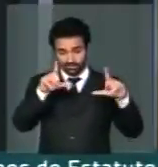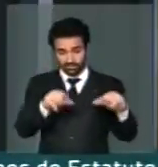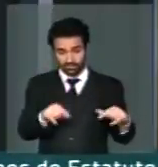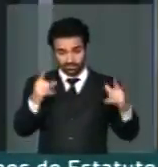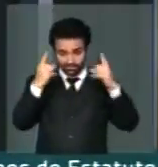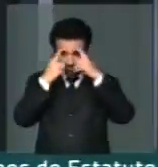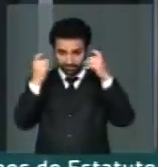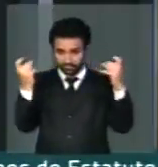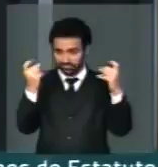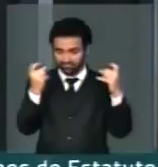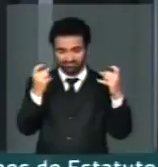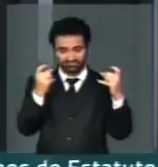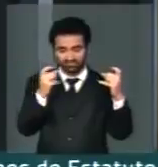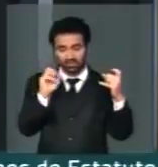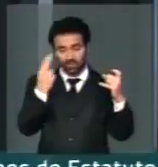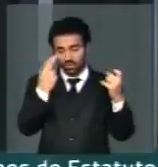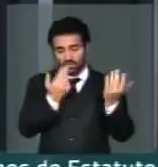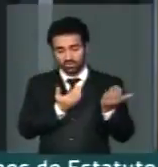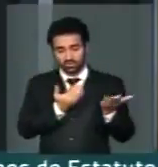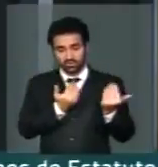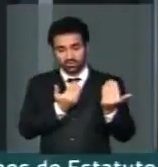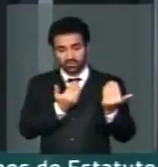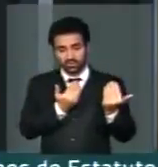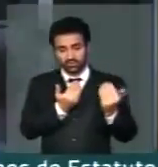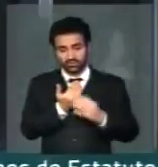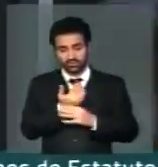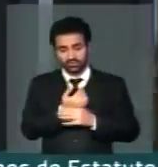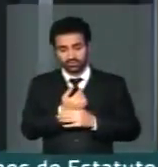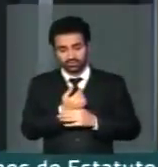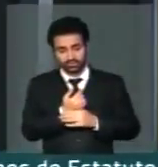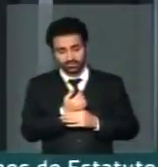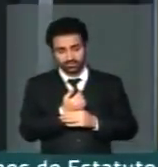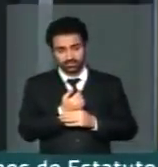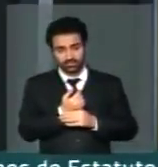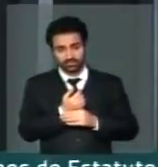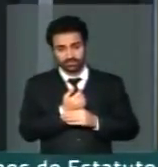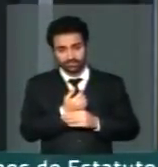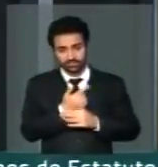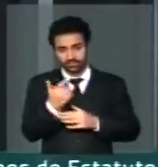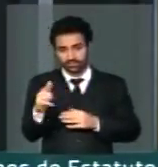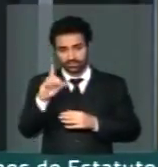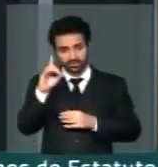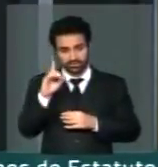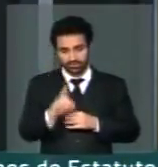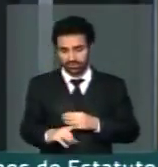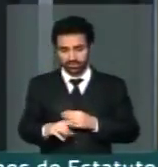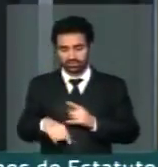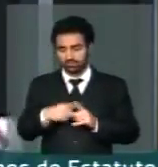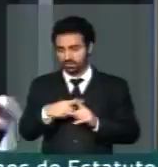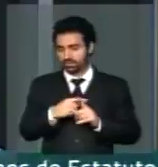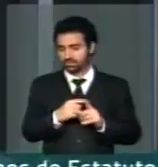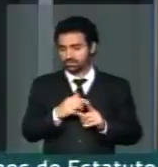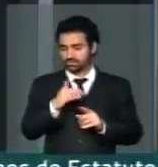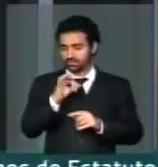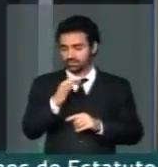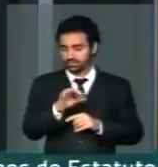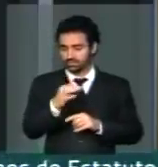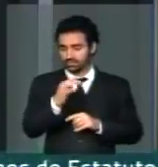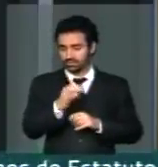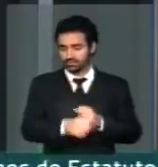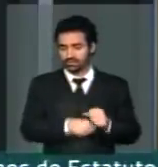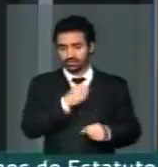que a juventude brasileira não tenha os seus direitos por mais décadas e décadas